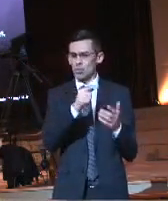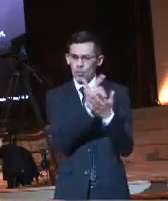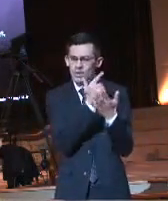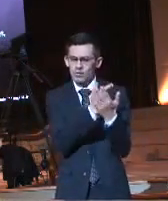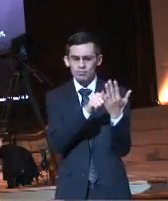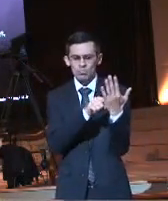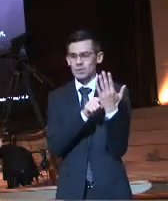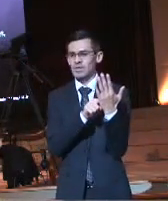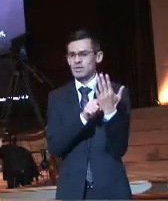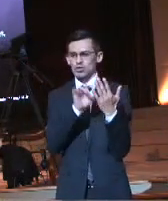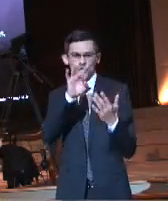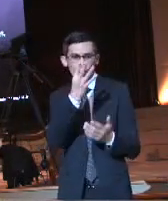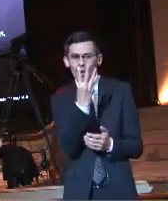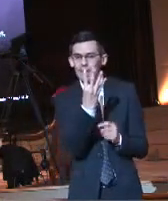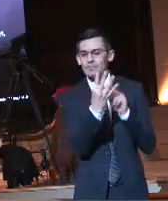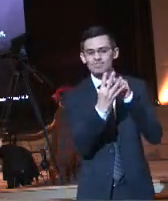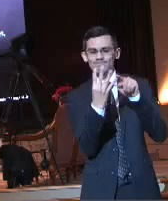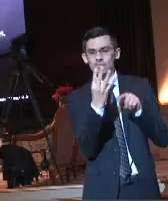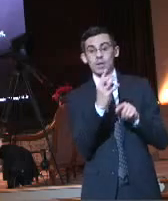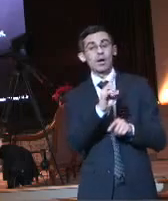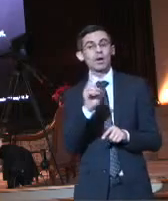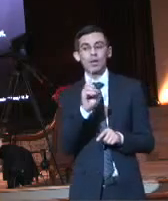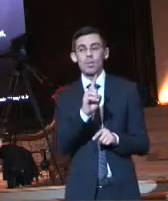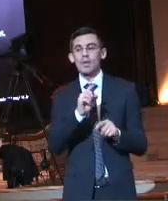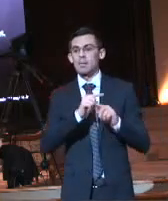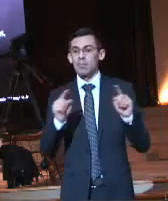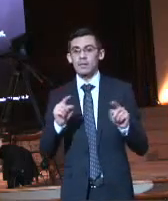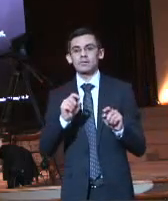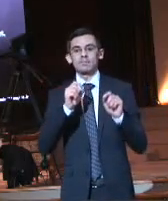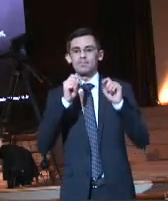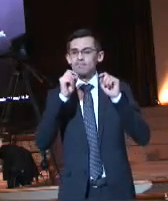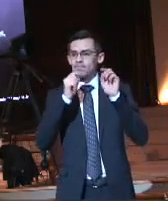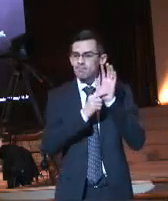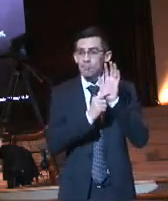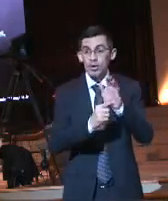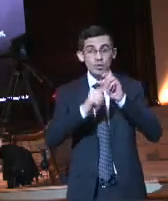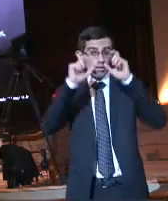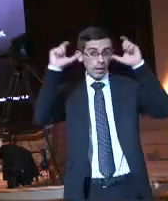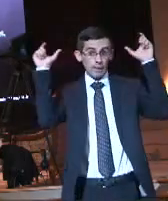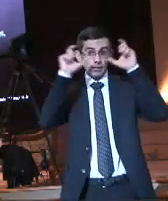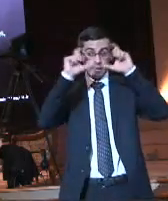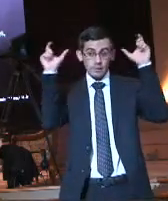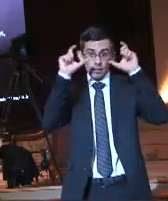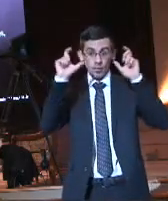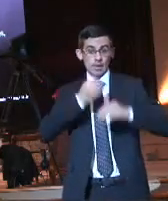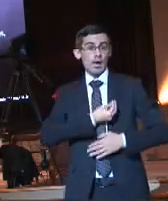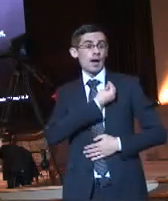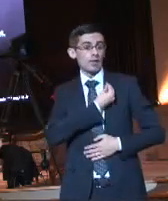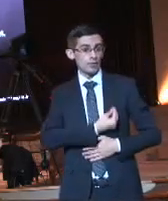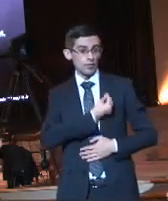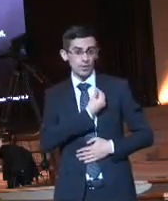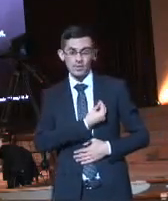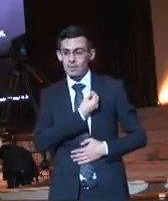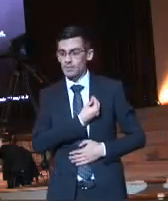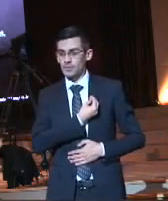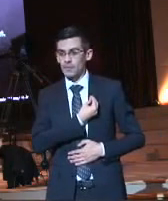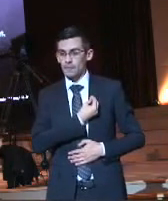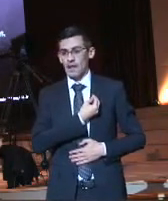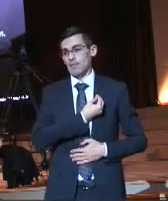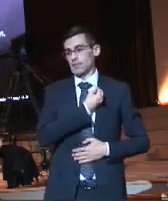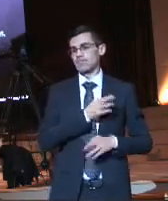essas 4. Ele simplesmente alerta a gente de que a vida não é uma equação nem de